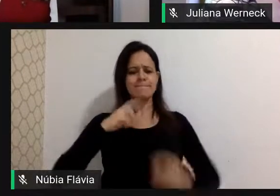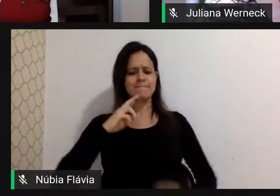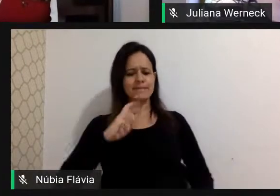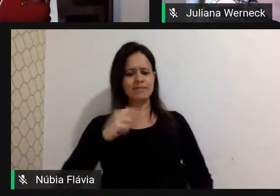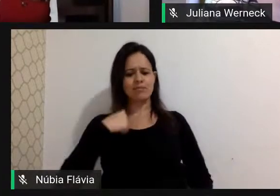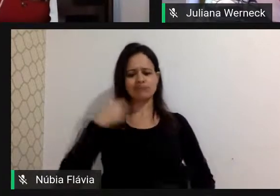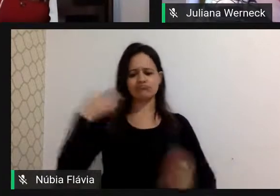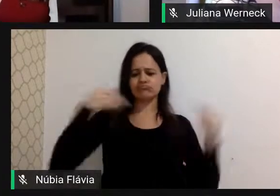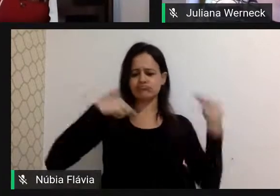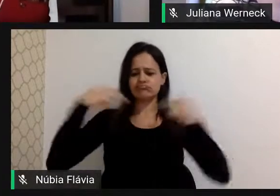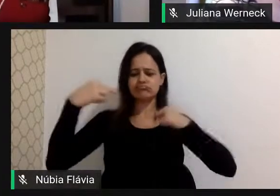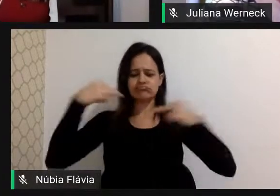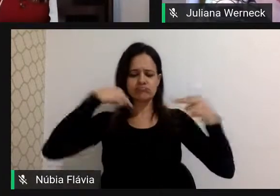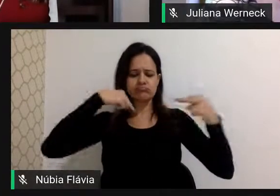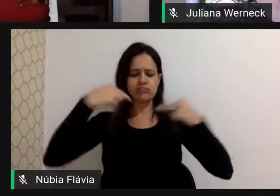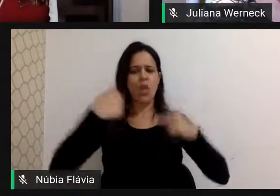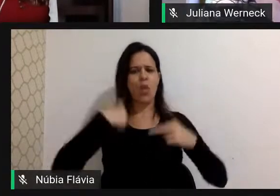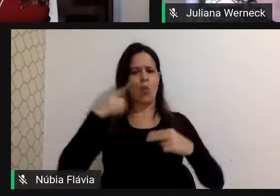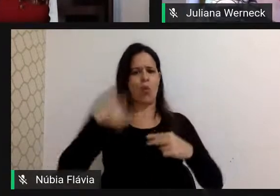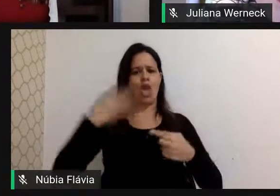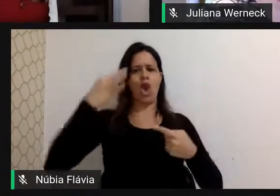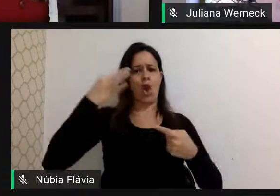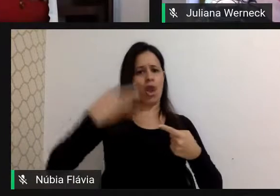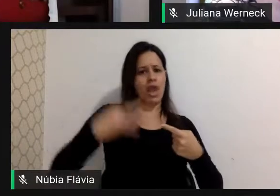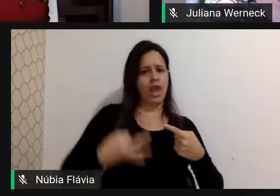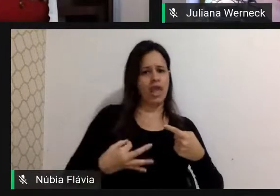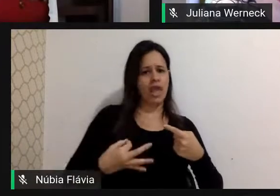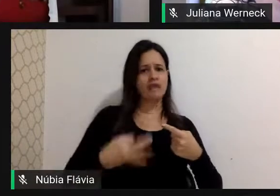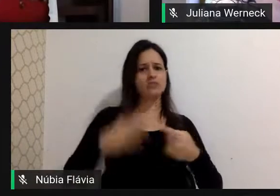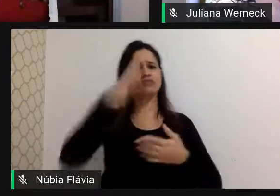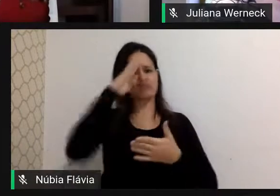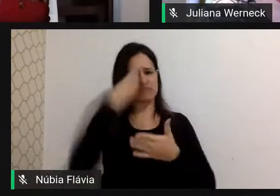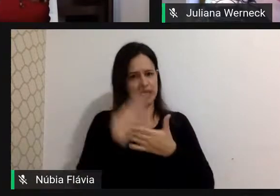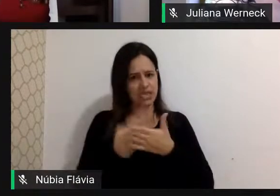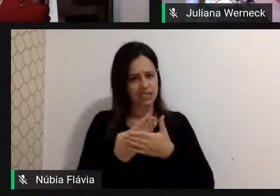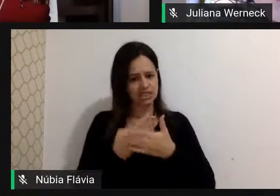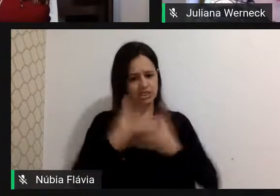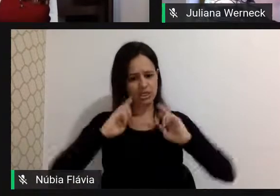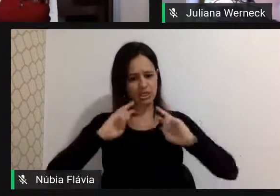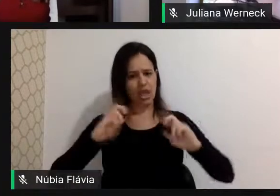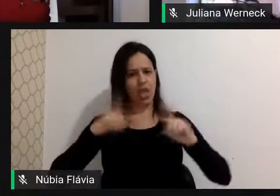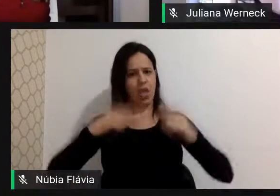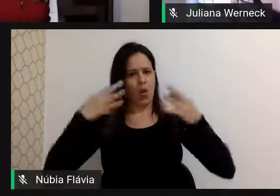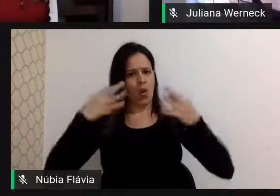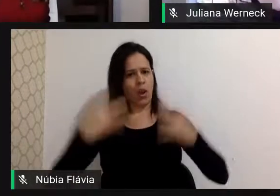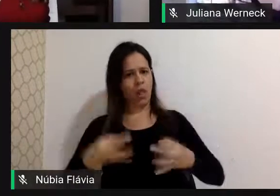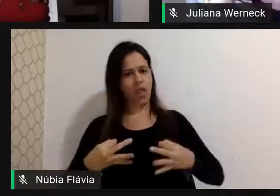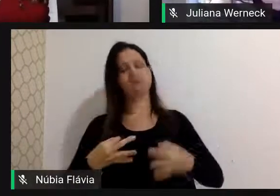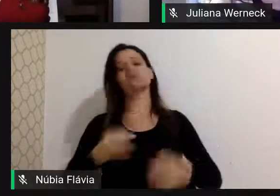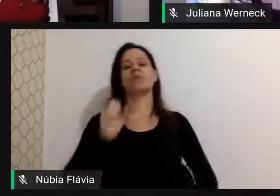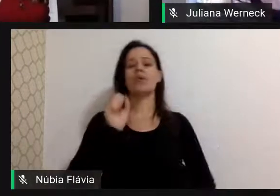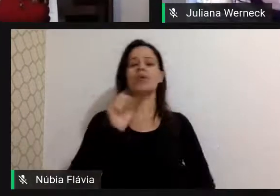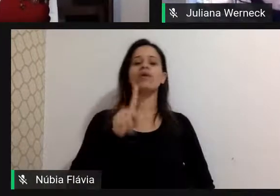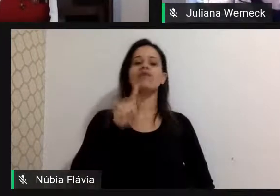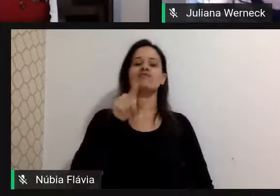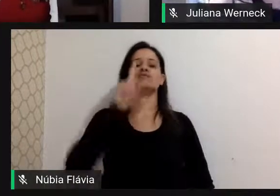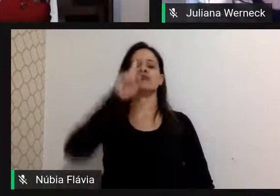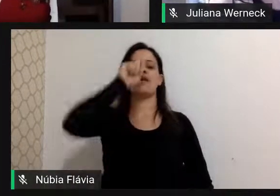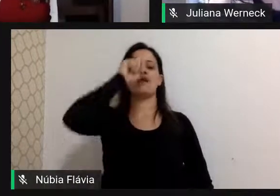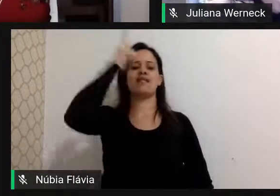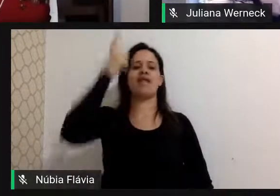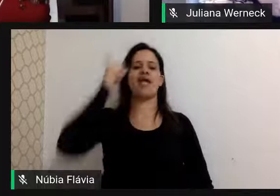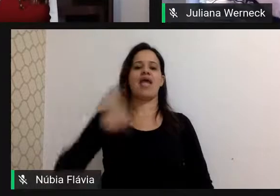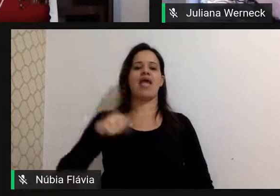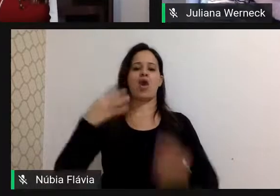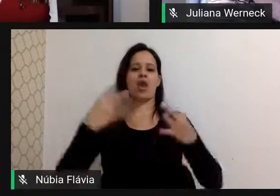si próprio, de que você é honesto, você realmente acredita lá no fundo que você é honesto, naturalmente você age com honestidade.